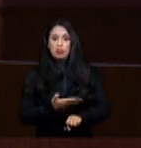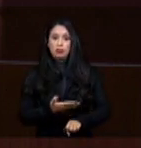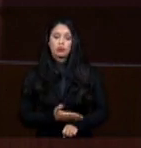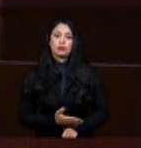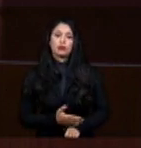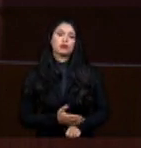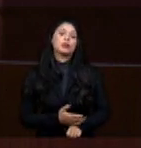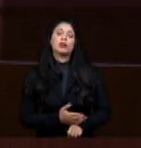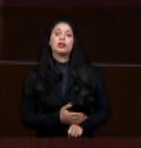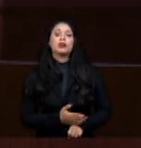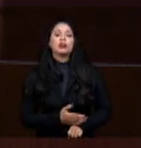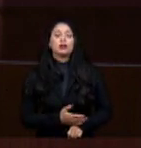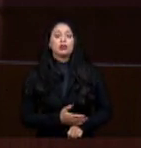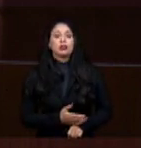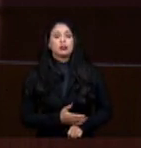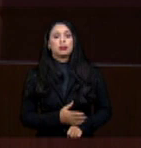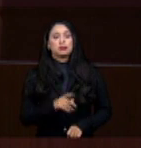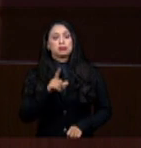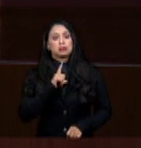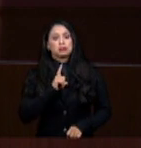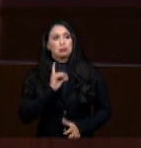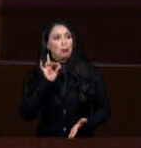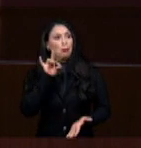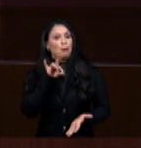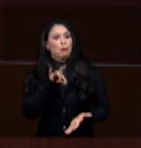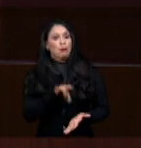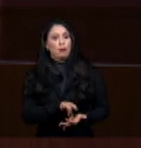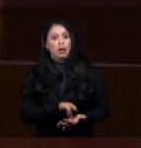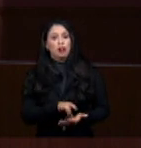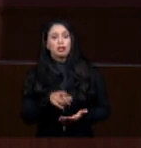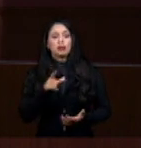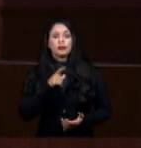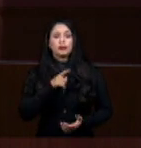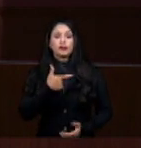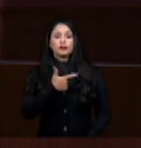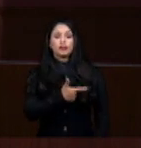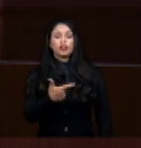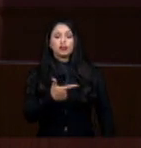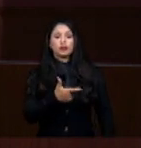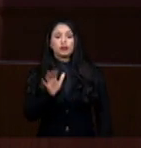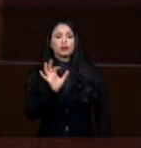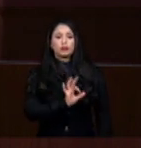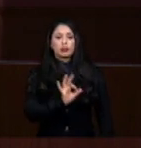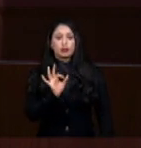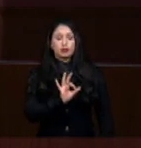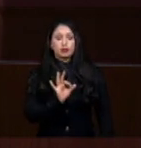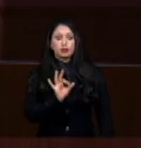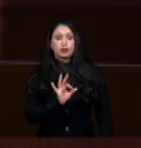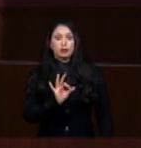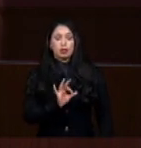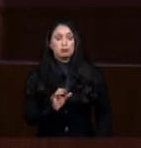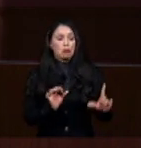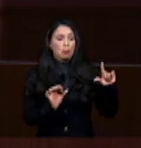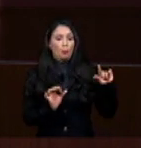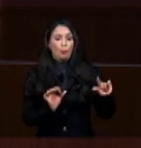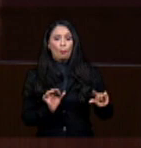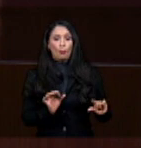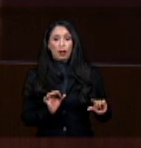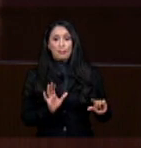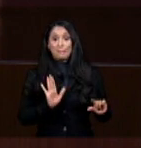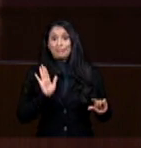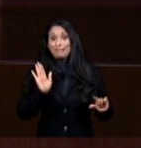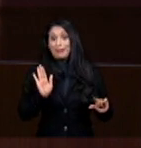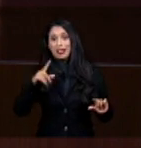política de ação afirmativa que usar mais tive notícia são 22 por cento da população São minoritários e